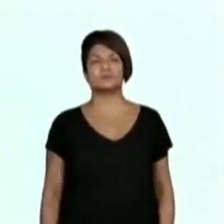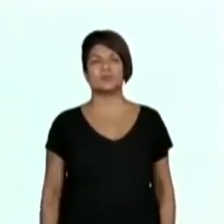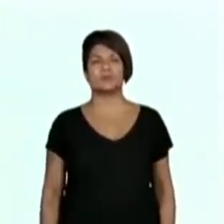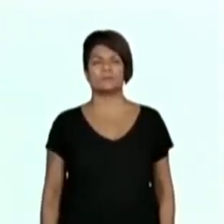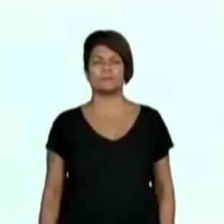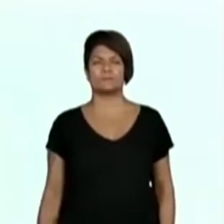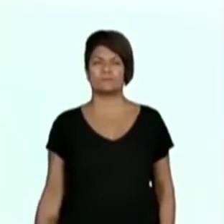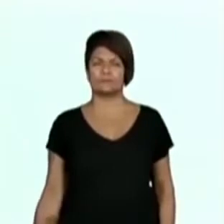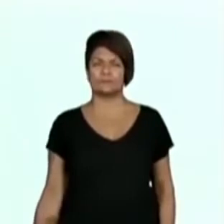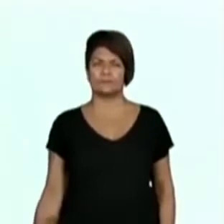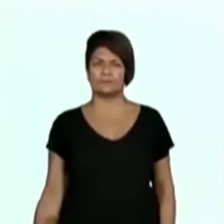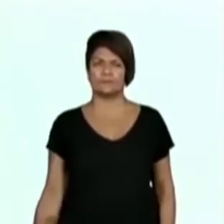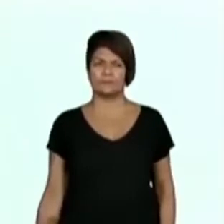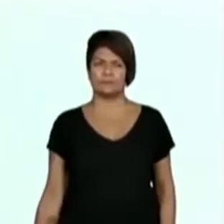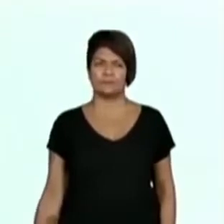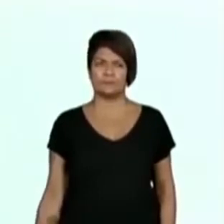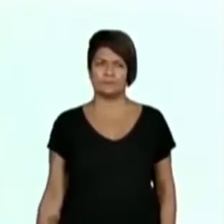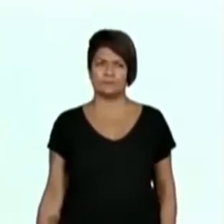R's.